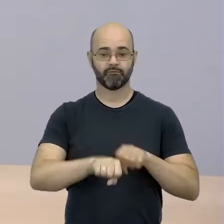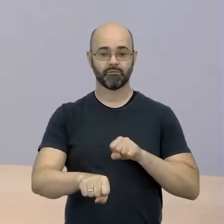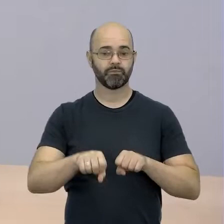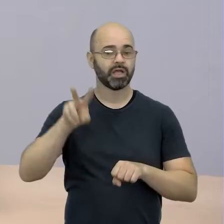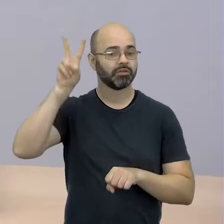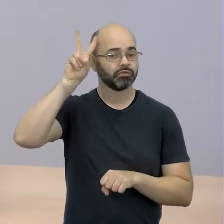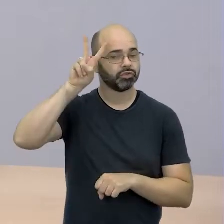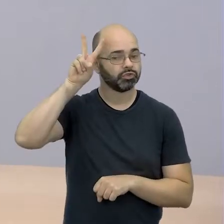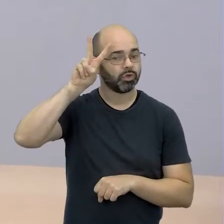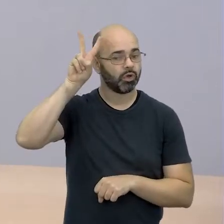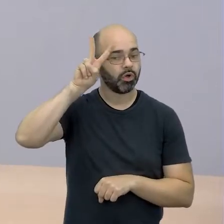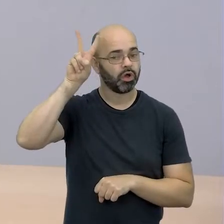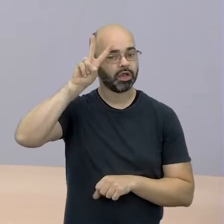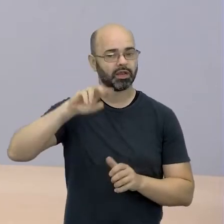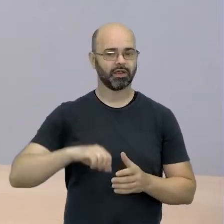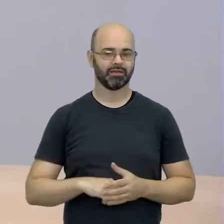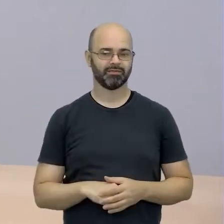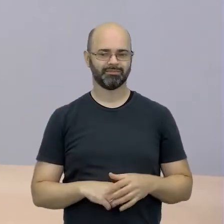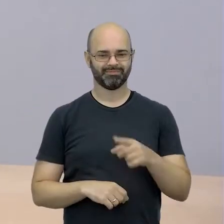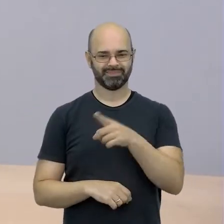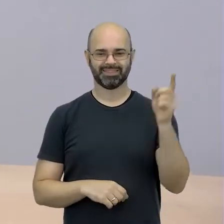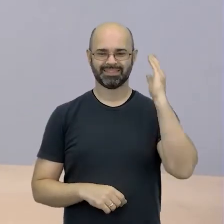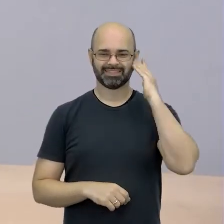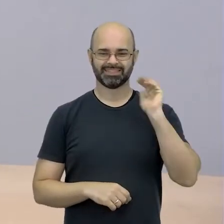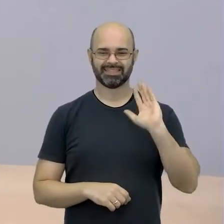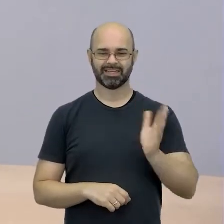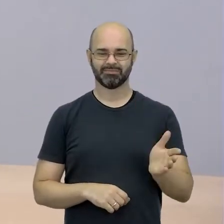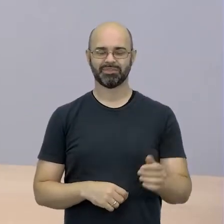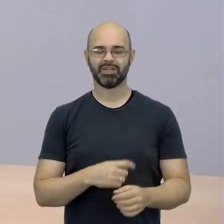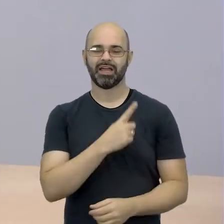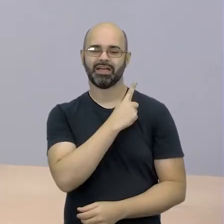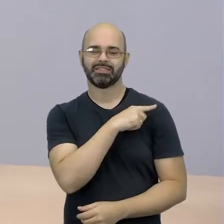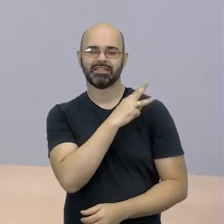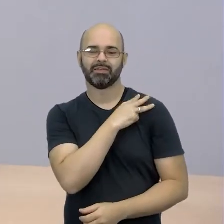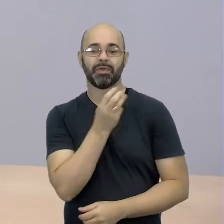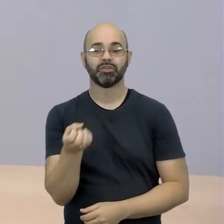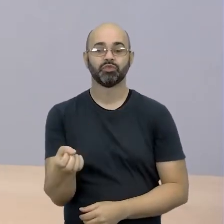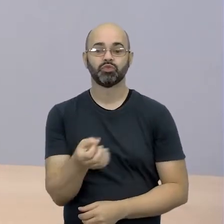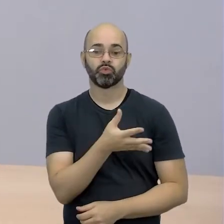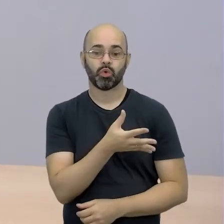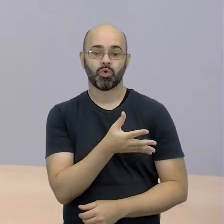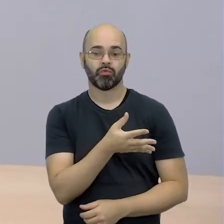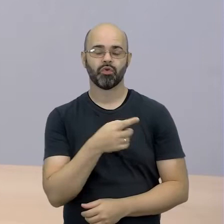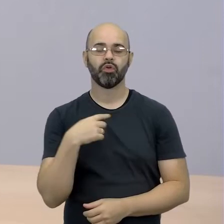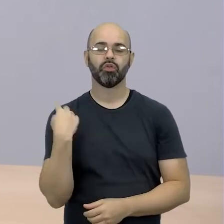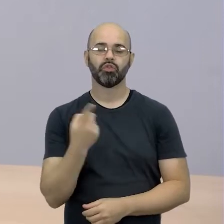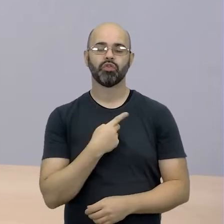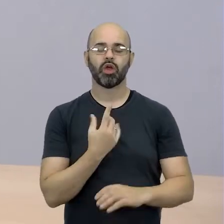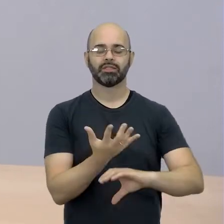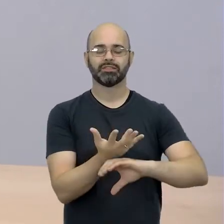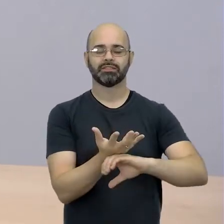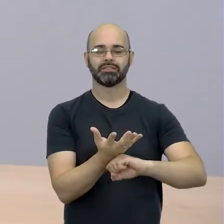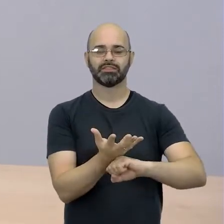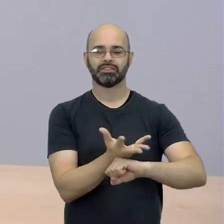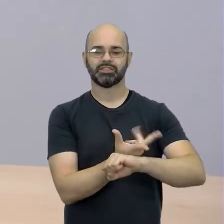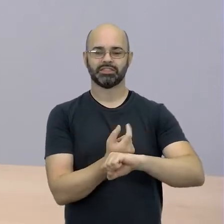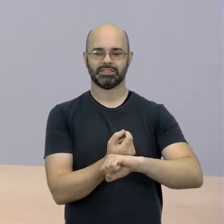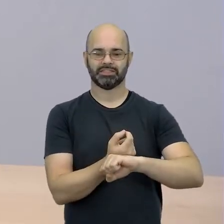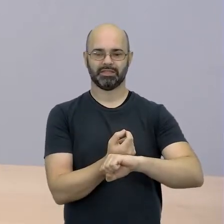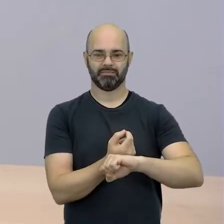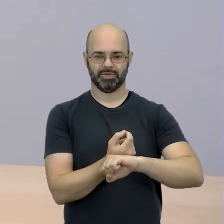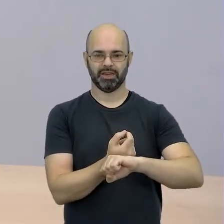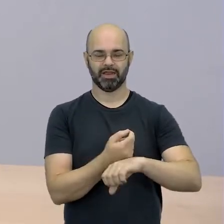pegada do novo ensino médio, a gente trabalha de uma forma inter e transdisciplinar. Eu sou um